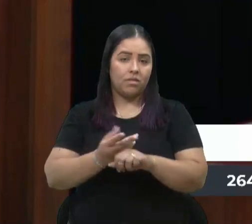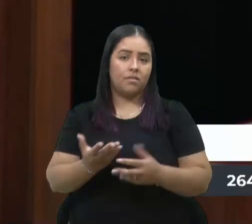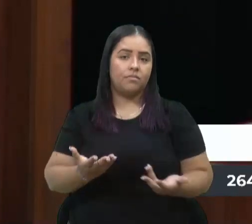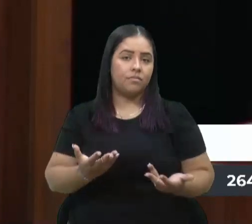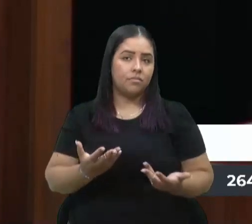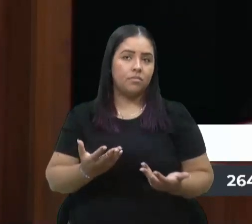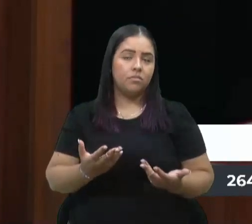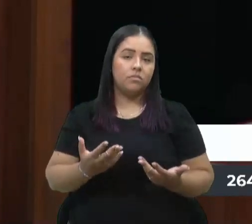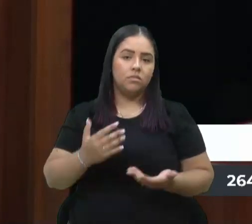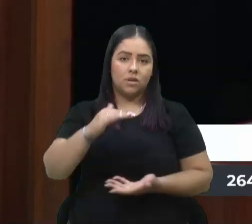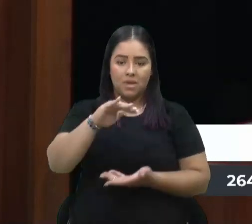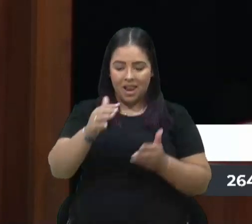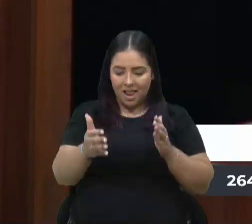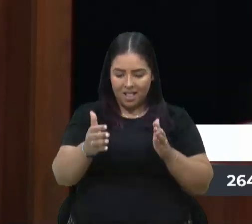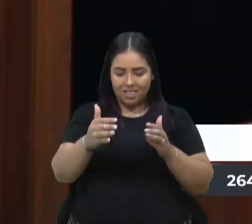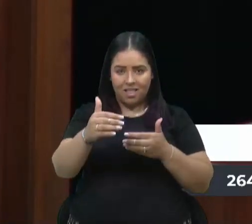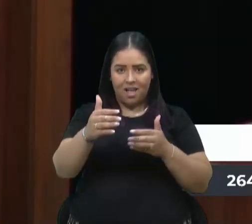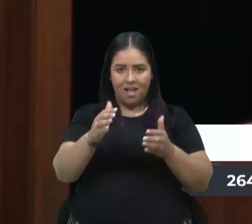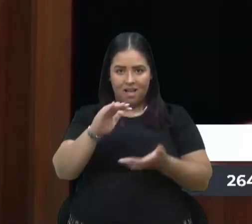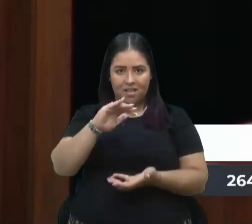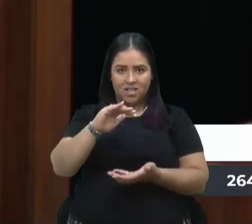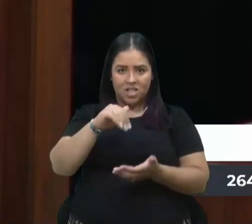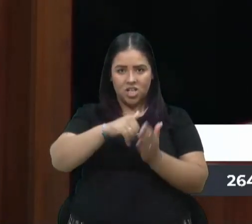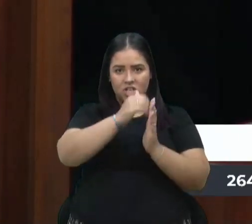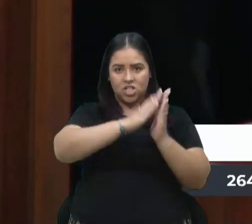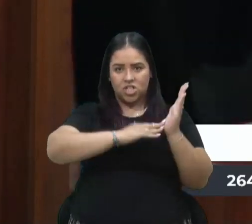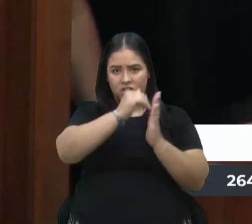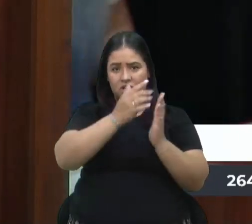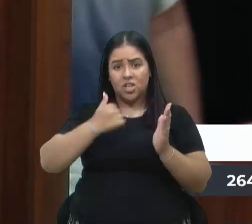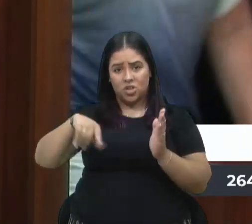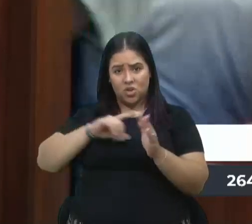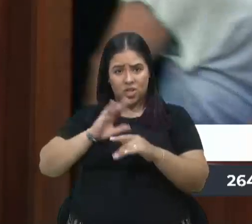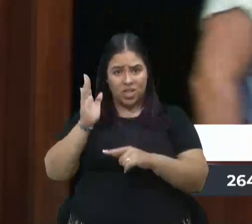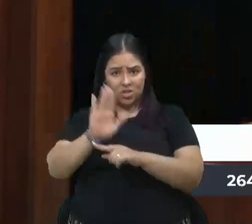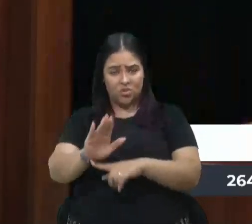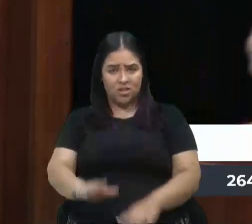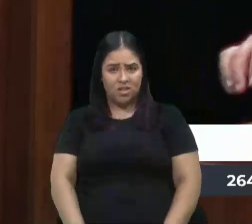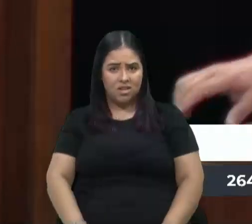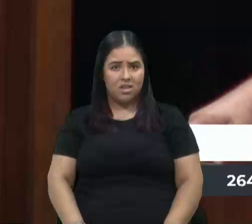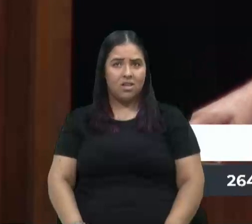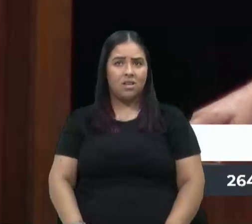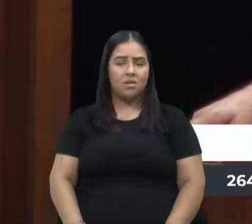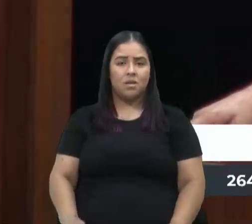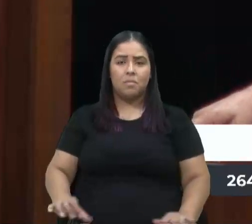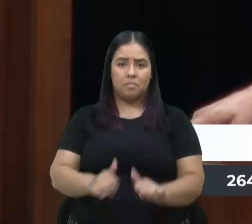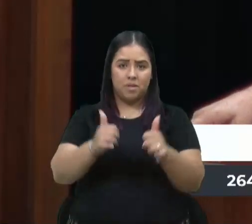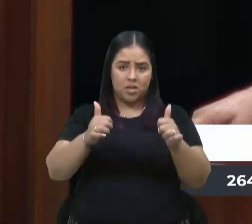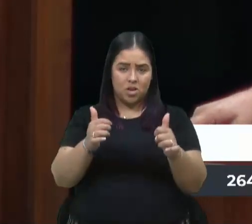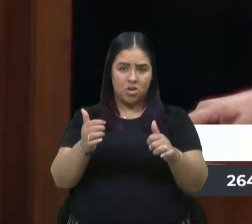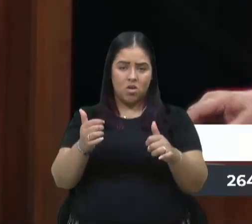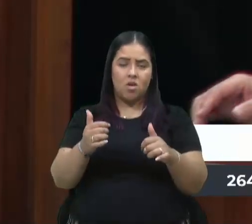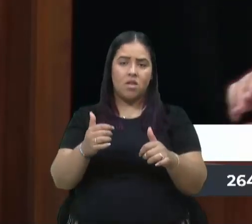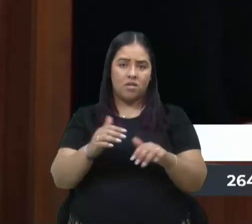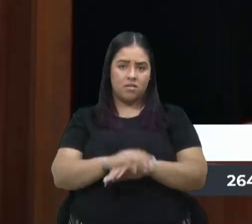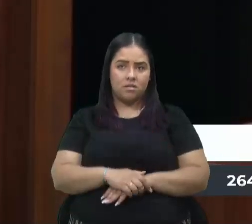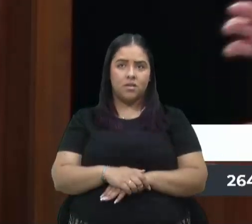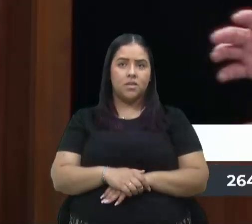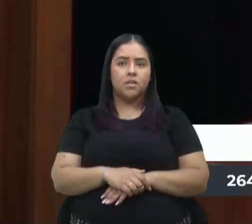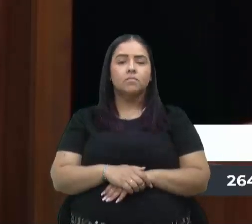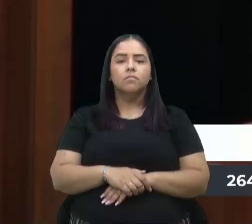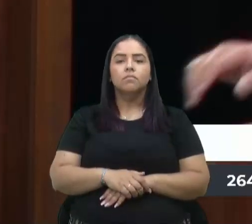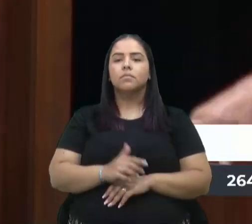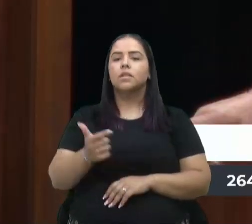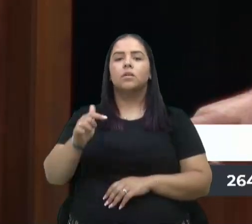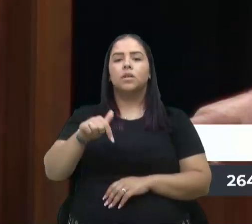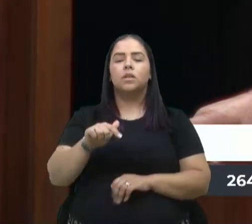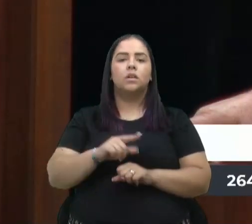uma lata de tinta, uma latinha de tinta. O nosso comércio ia ajudar para comprar essa latinha de tinta, para sinalizar melhor. Não, essa tinta não tem aqui na cidade,